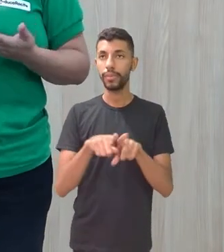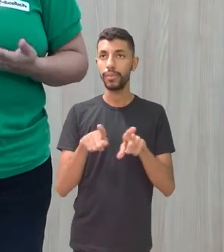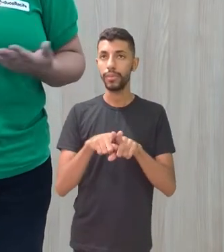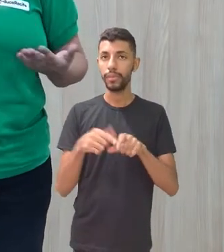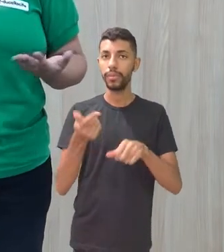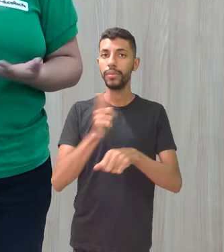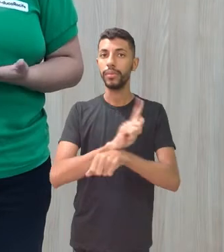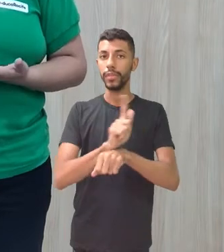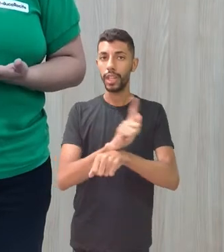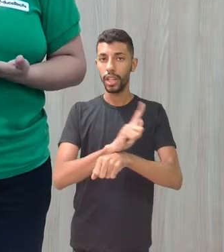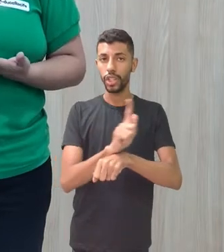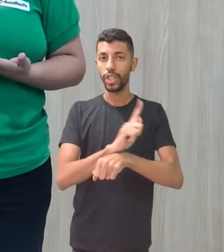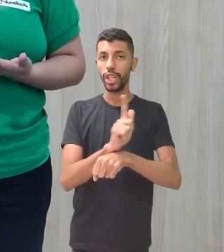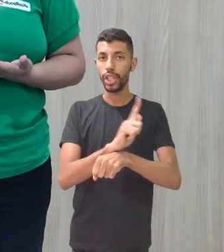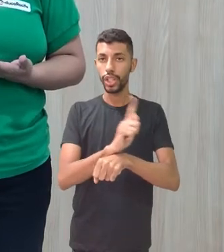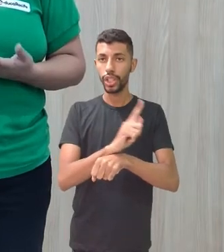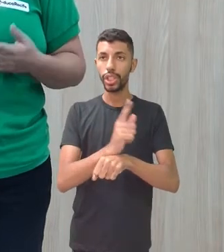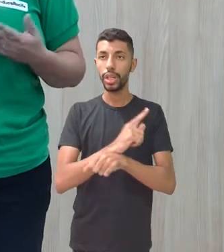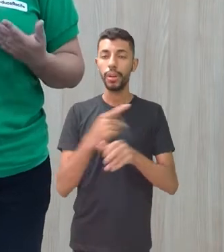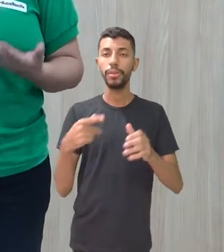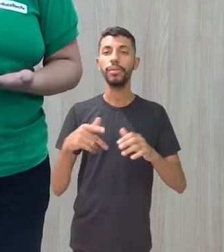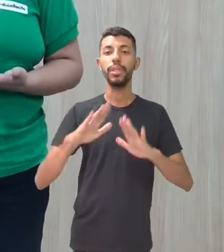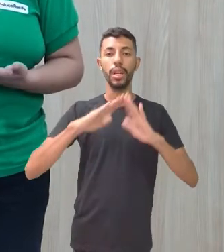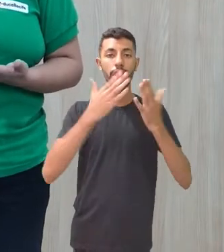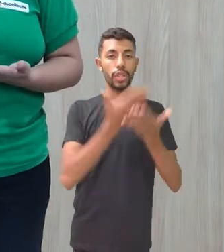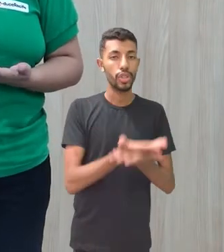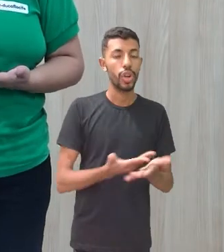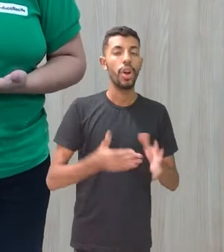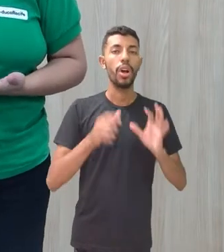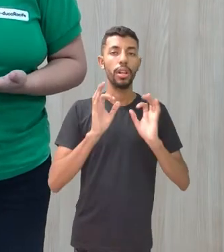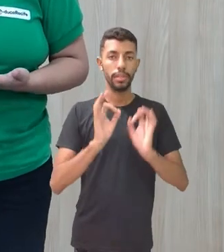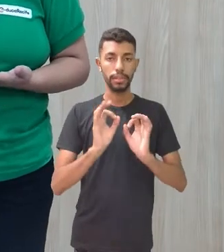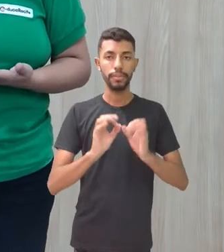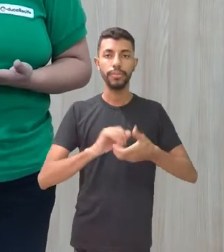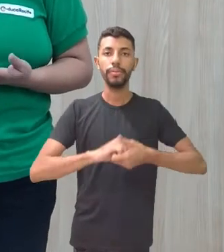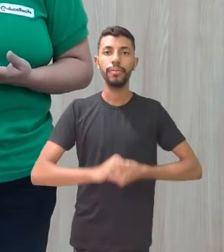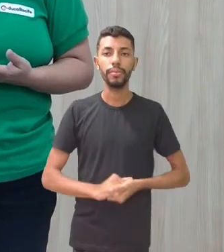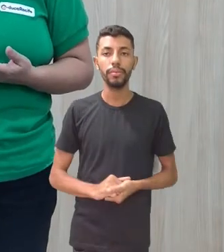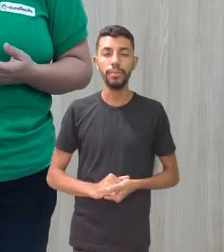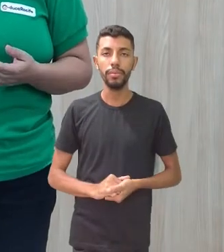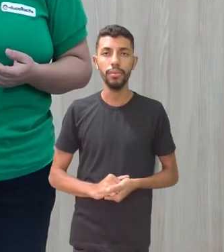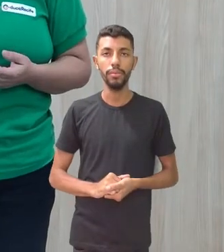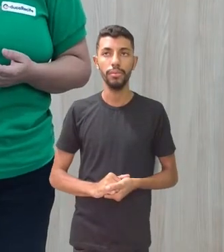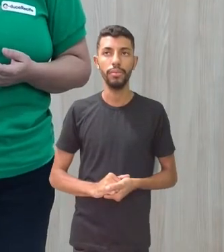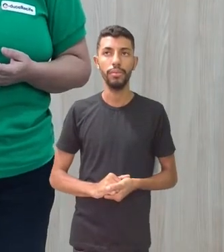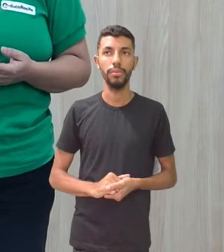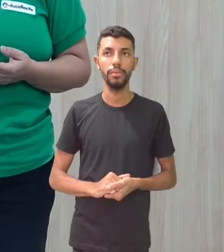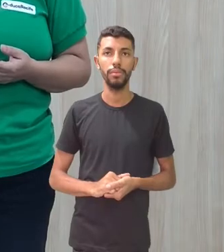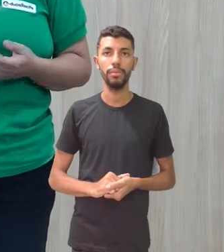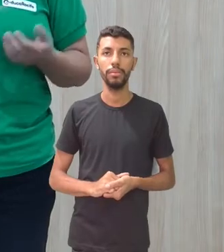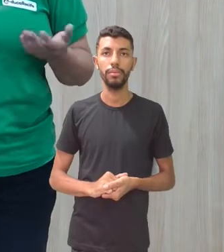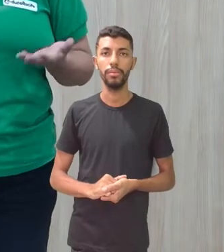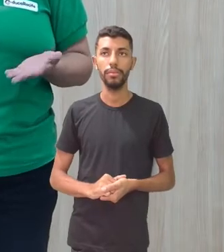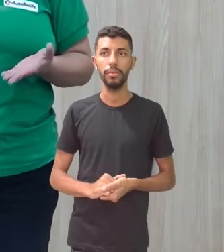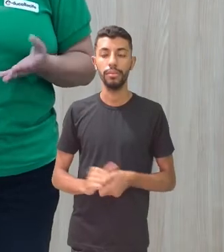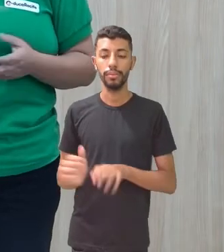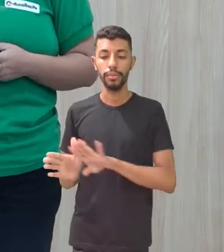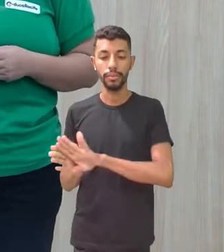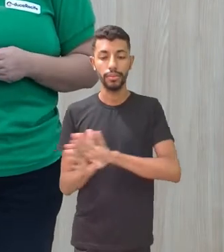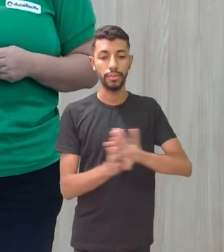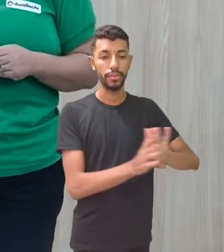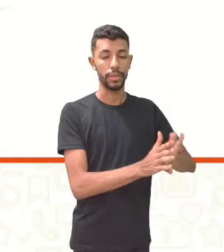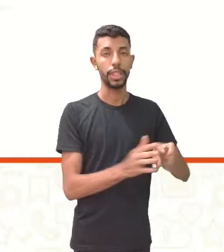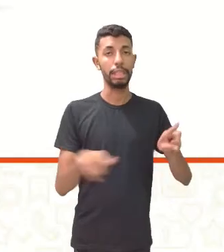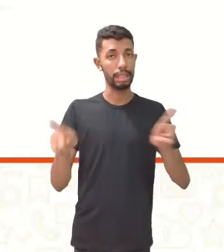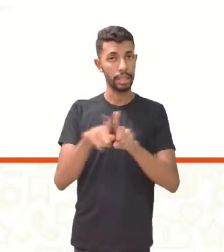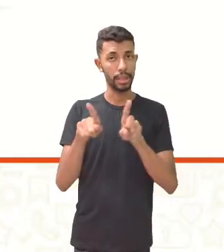pela gestão dessas escolas, dessas creches, desses berçários. Outro fato muito